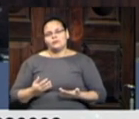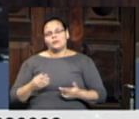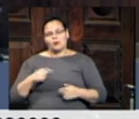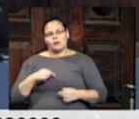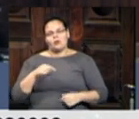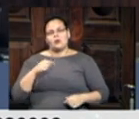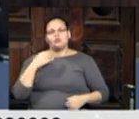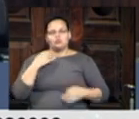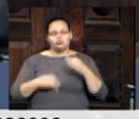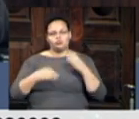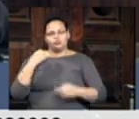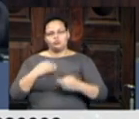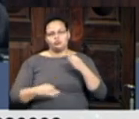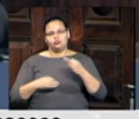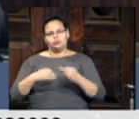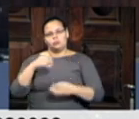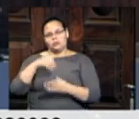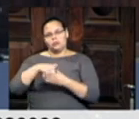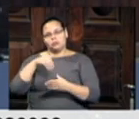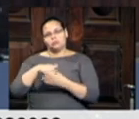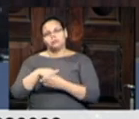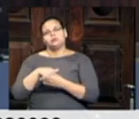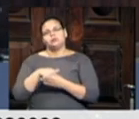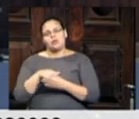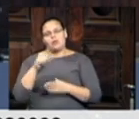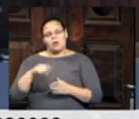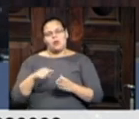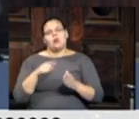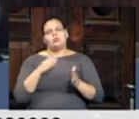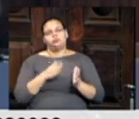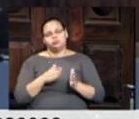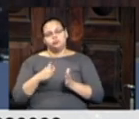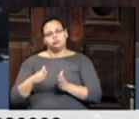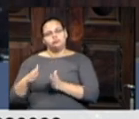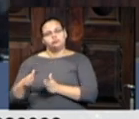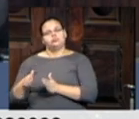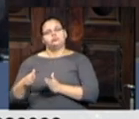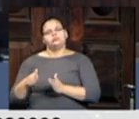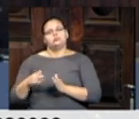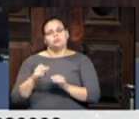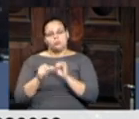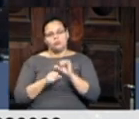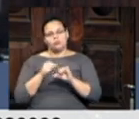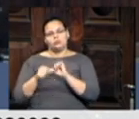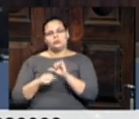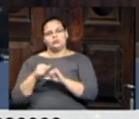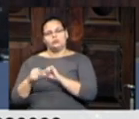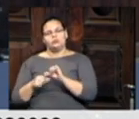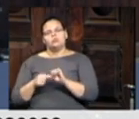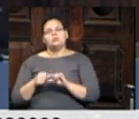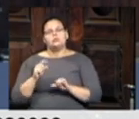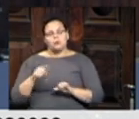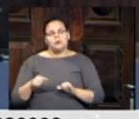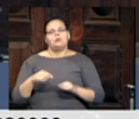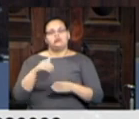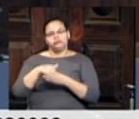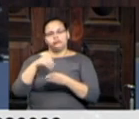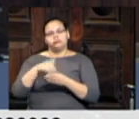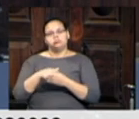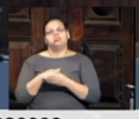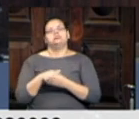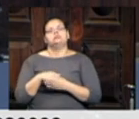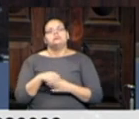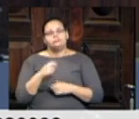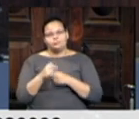A judicialização da eleição é um processo que se alterna a cada eleição. E